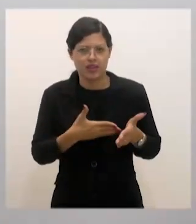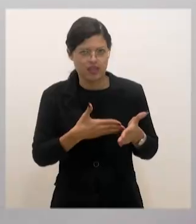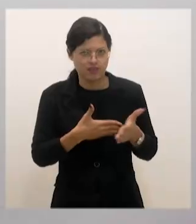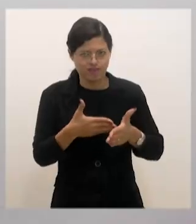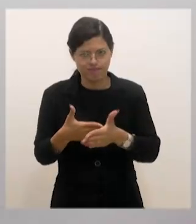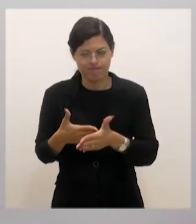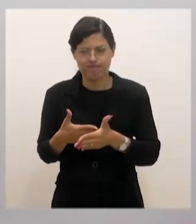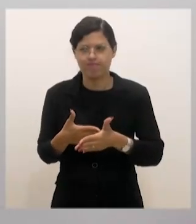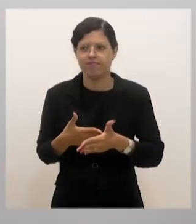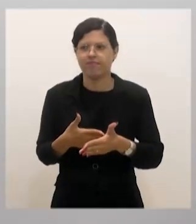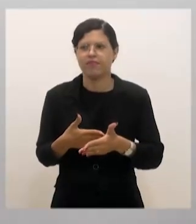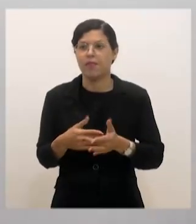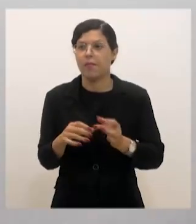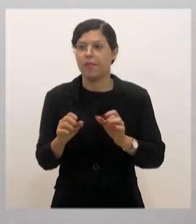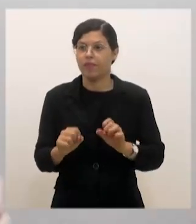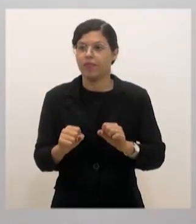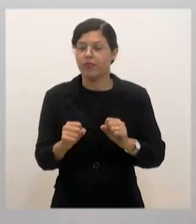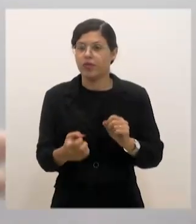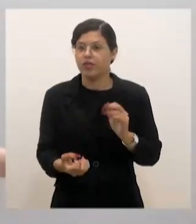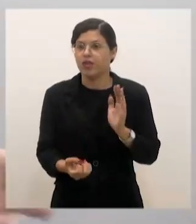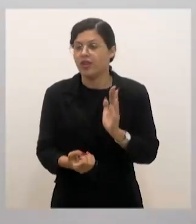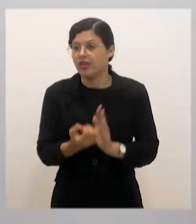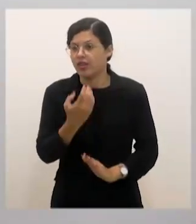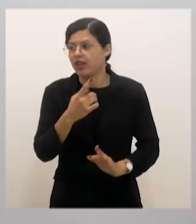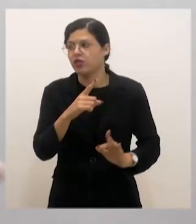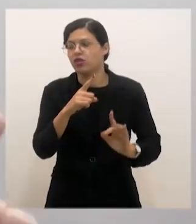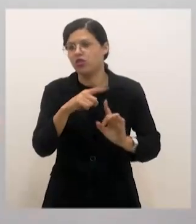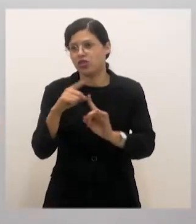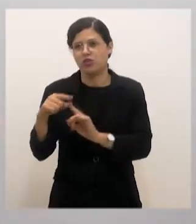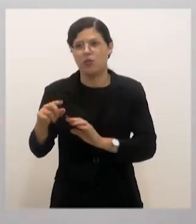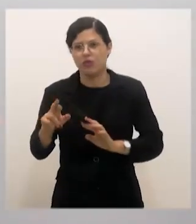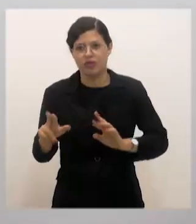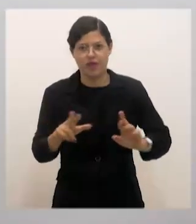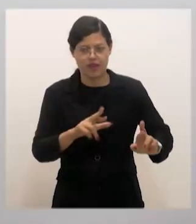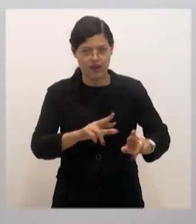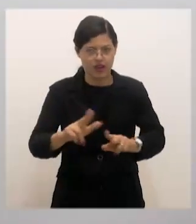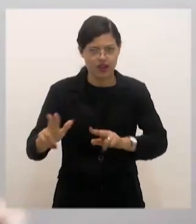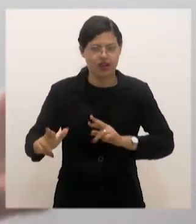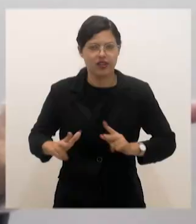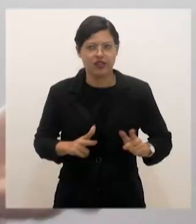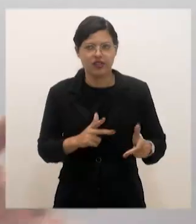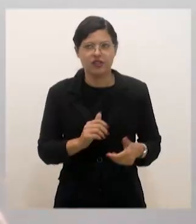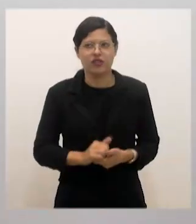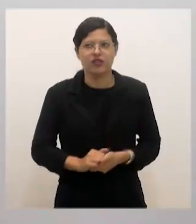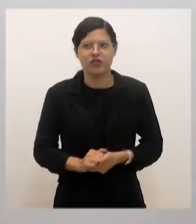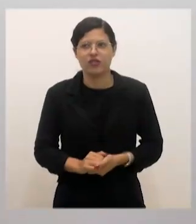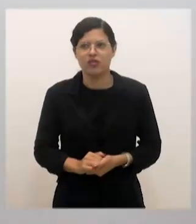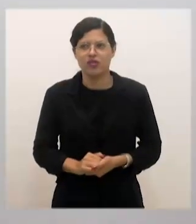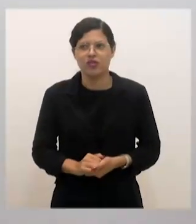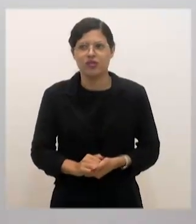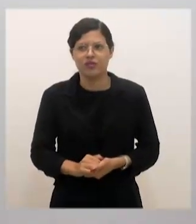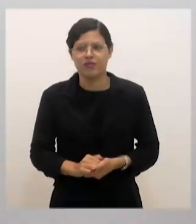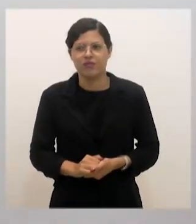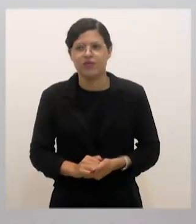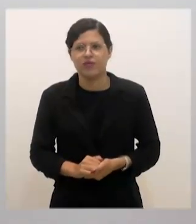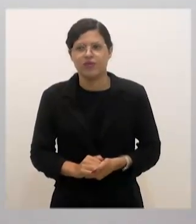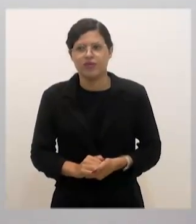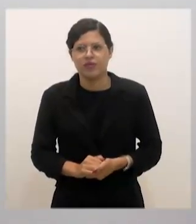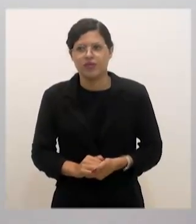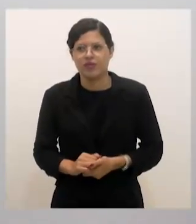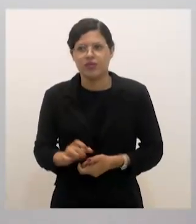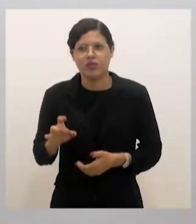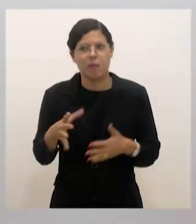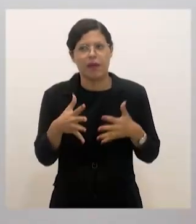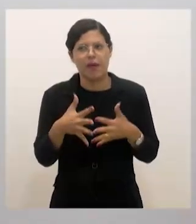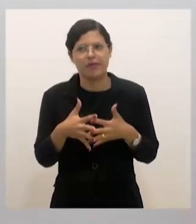impossibilitam, você pode criar espécimes diferentes e macular todo o sistema. Ao mesmo tempo, é só a pessoa não corrigir o